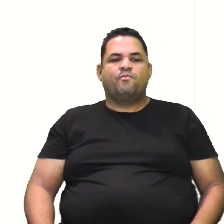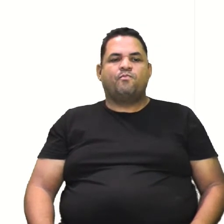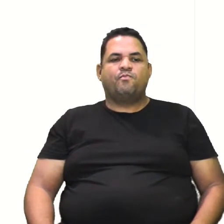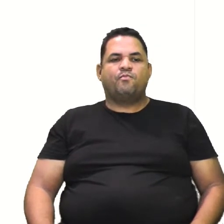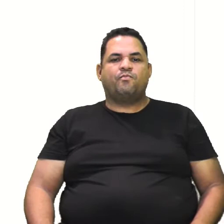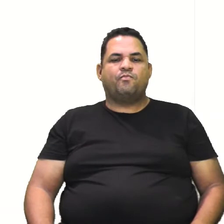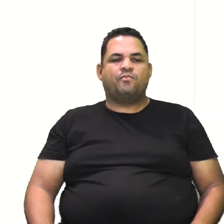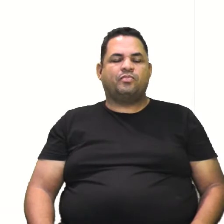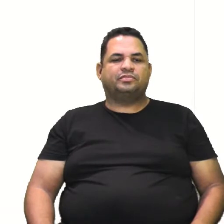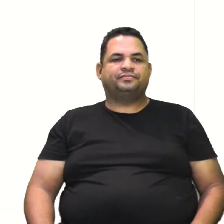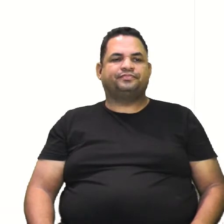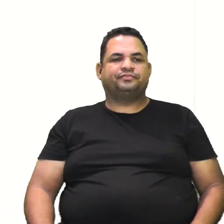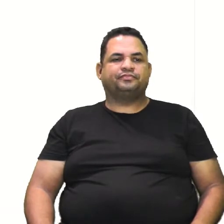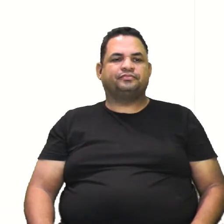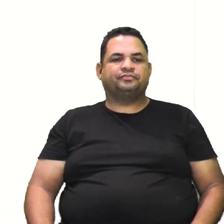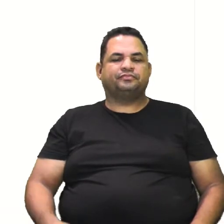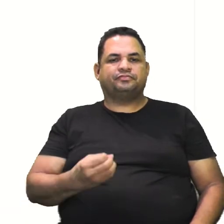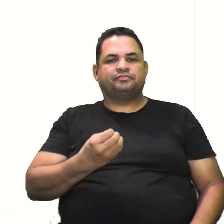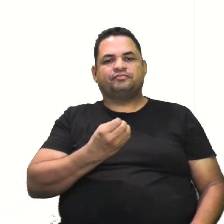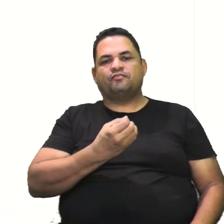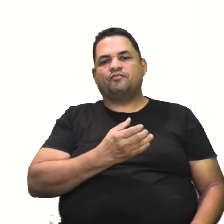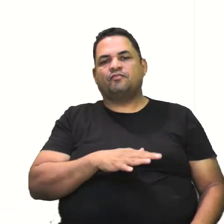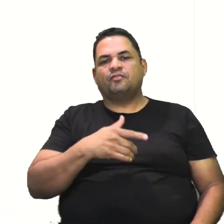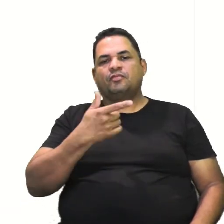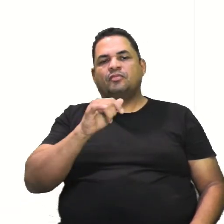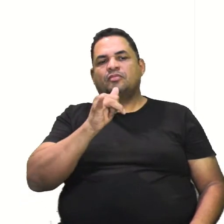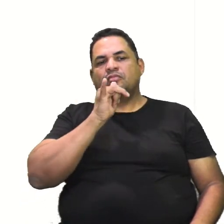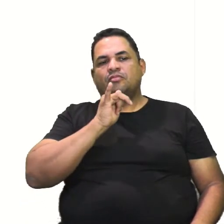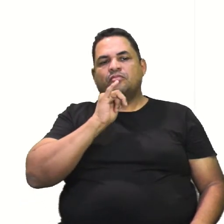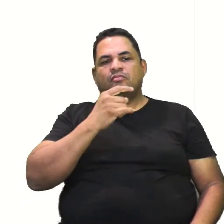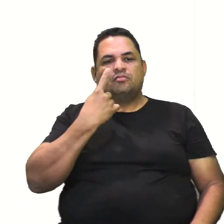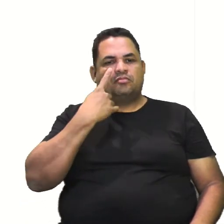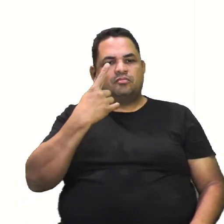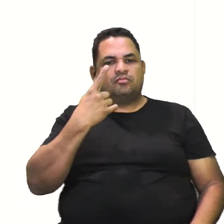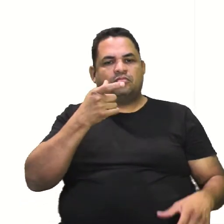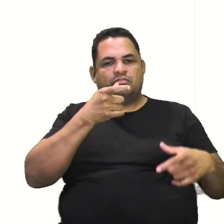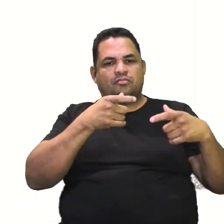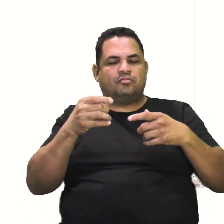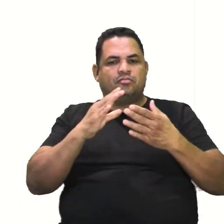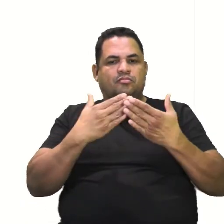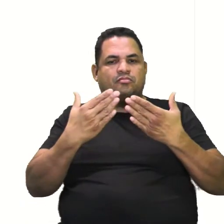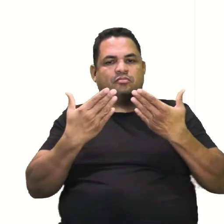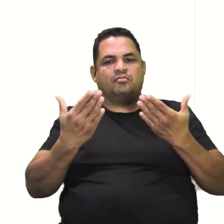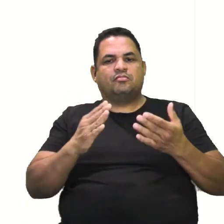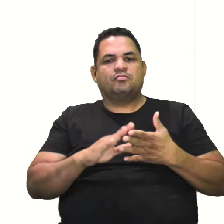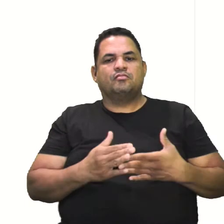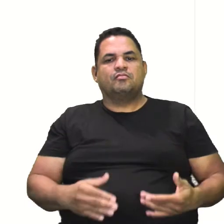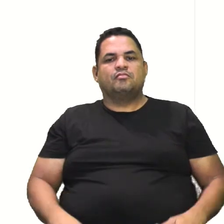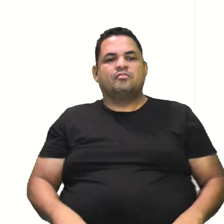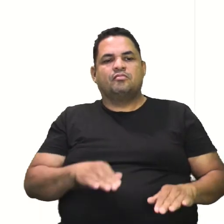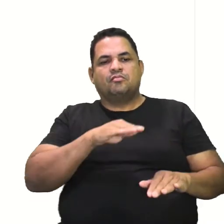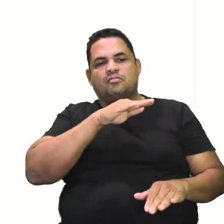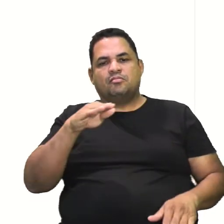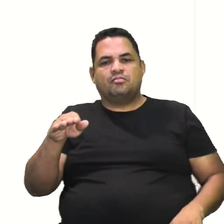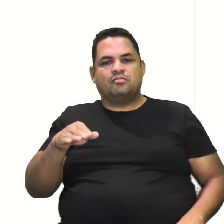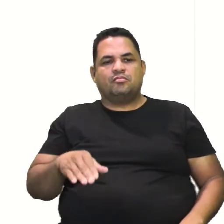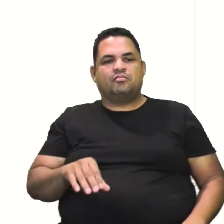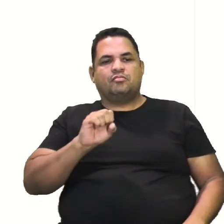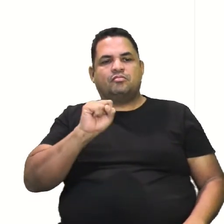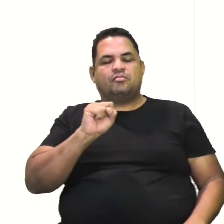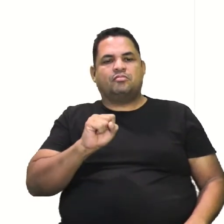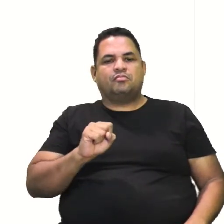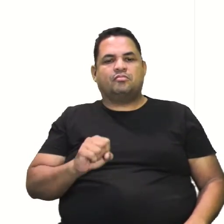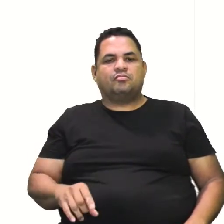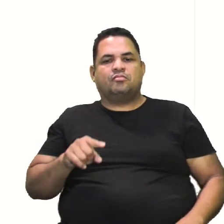Uhum. Vamos lá então agora, mais um exemplo. A mesma situação. Verifique a posição relativa entre a reta